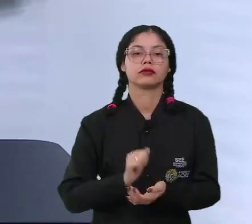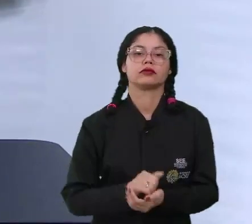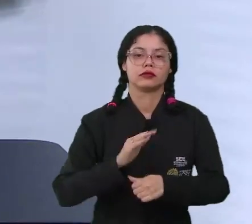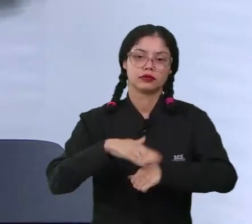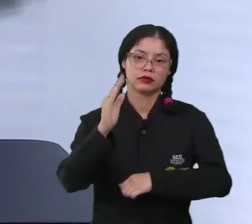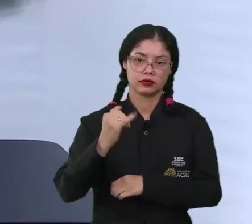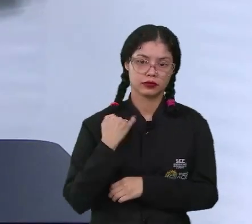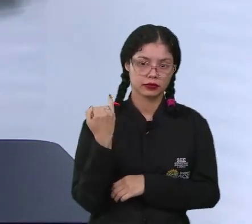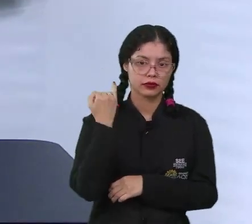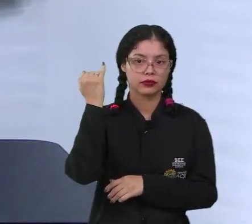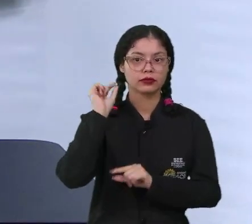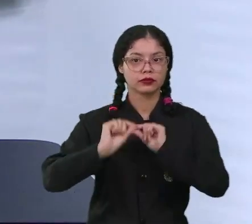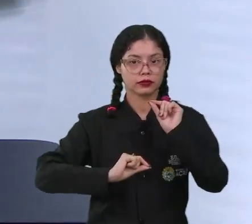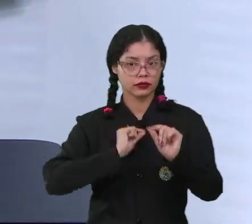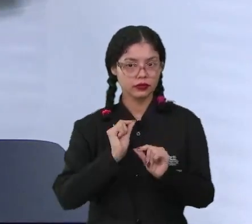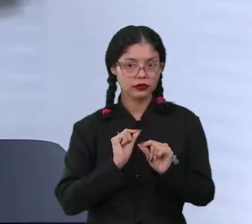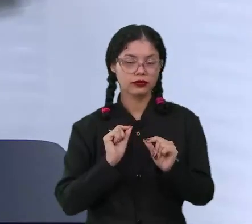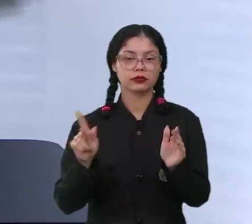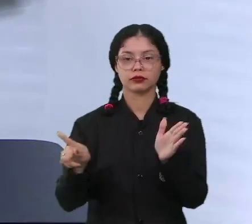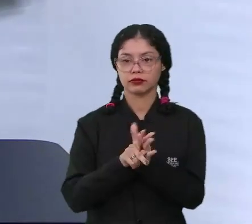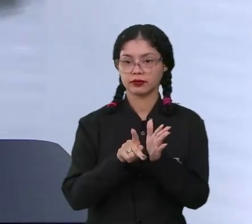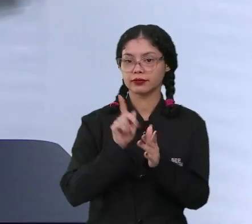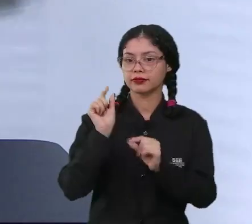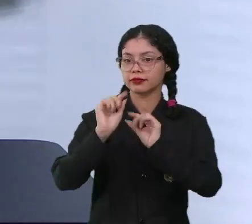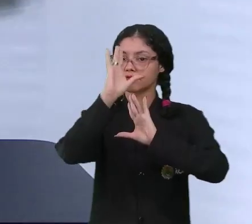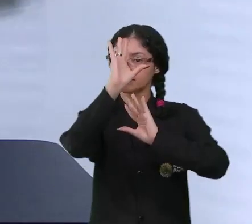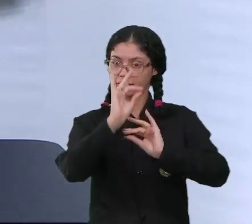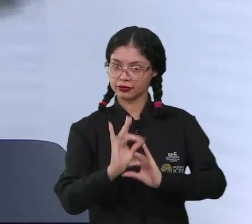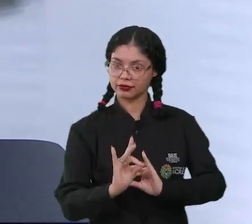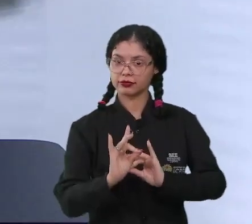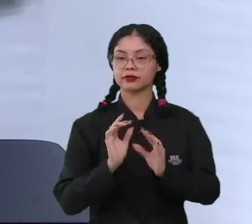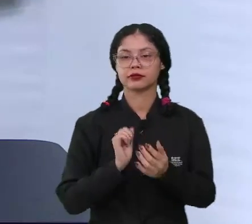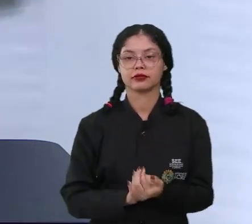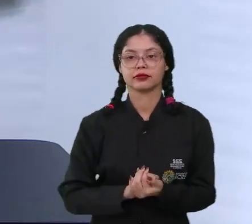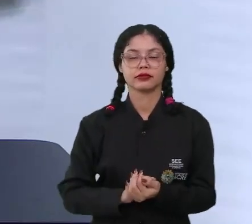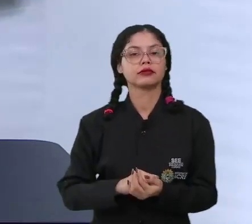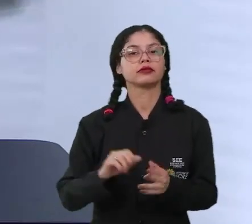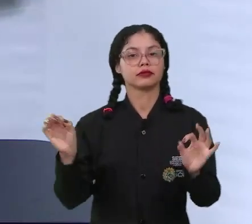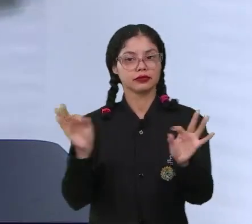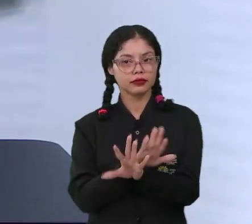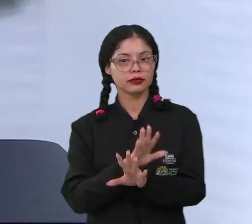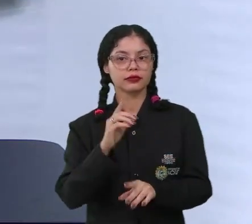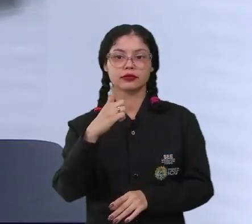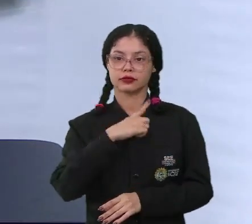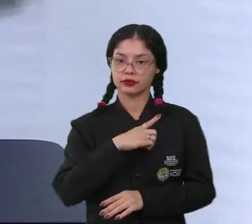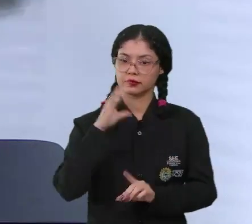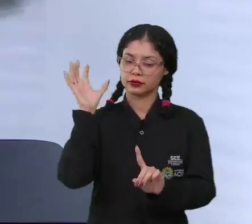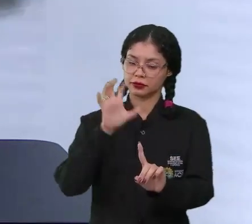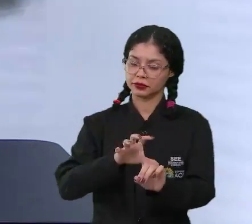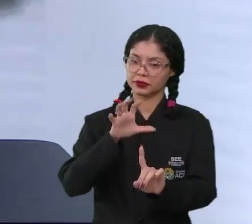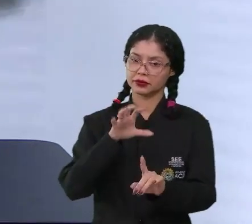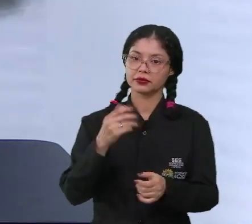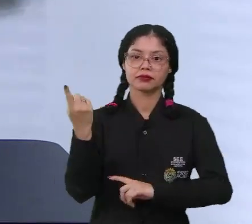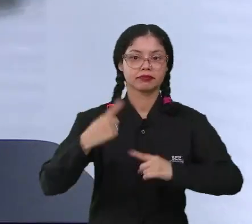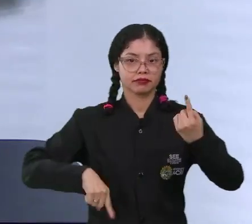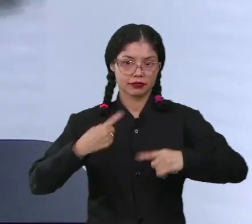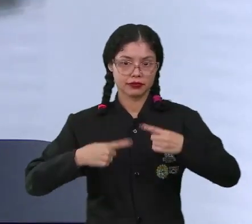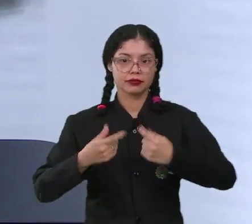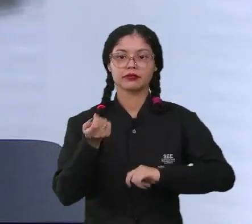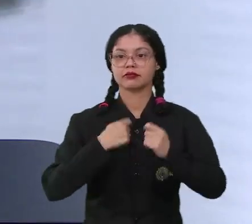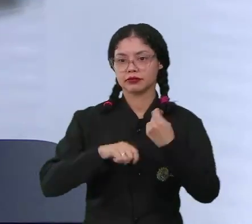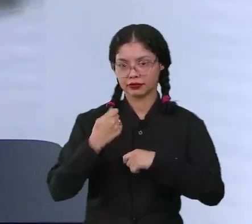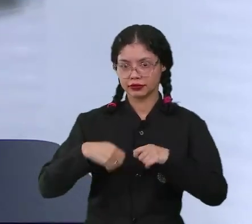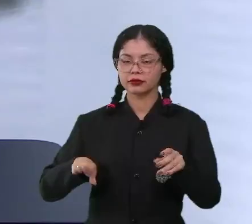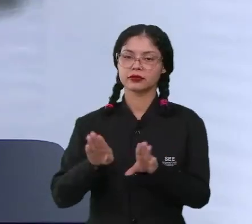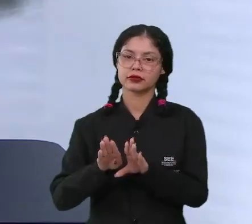mais importante, pessoal, que foi justamente o que eu destaquei aqui para vocês, elas acabam tendo influência política e